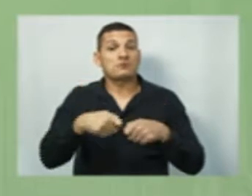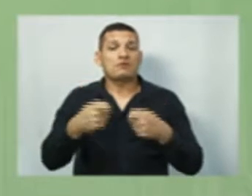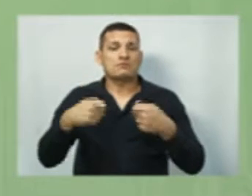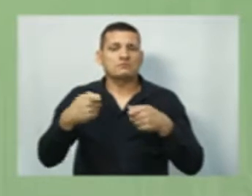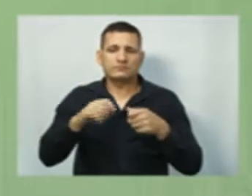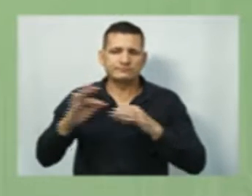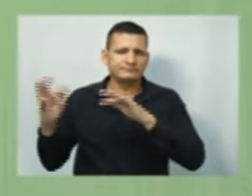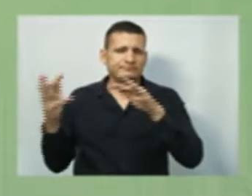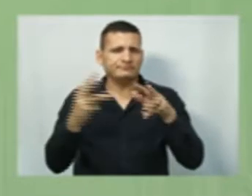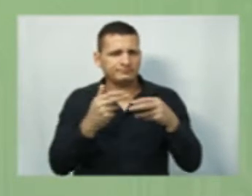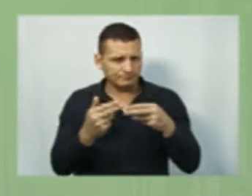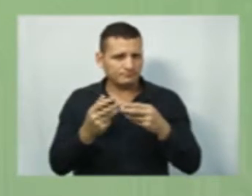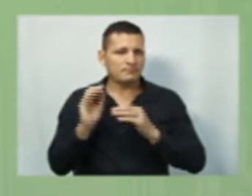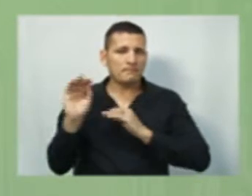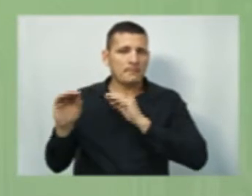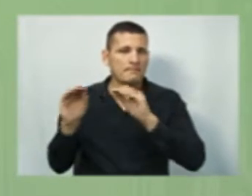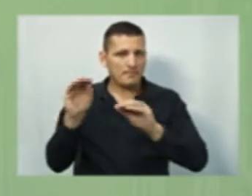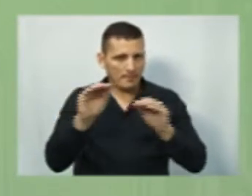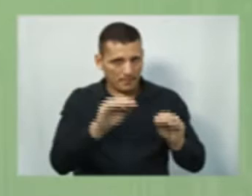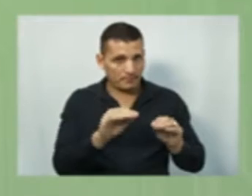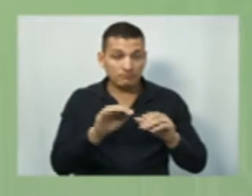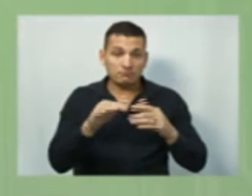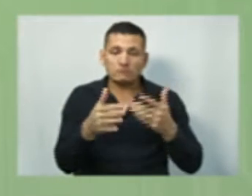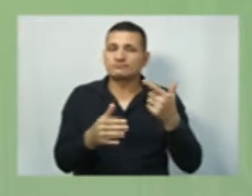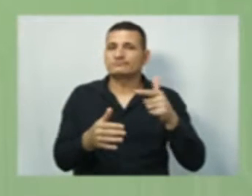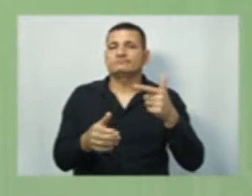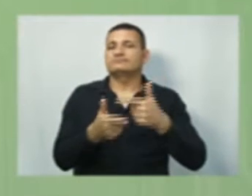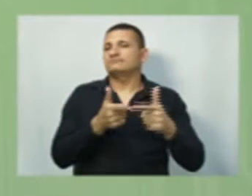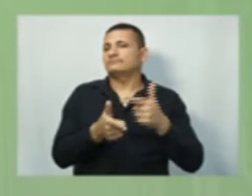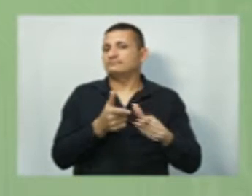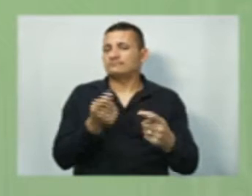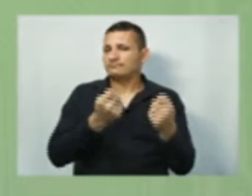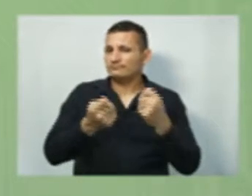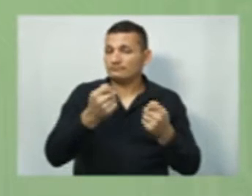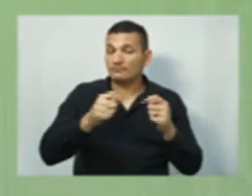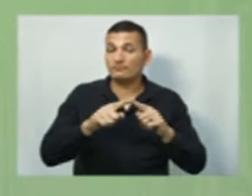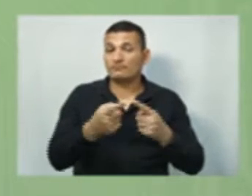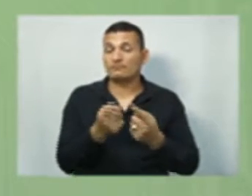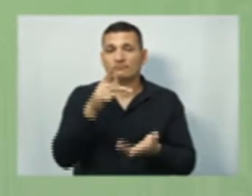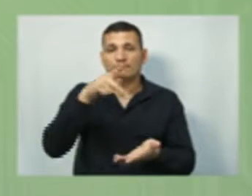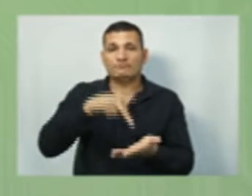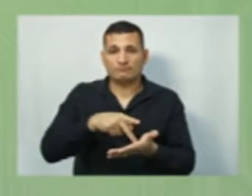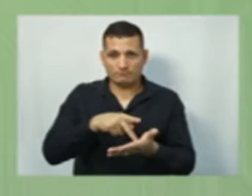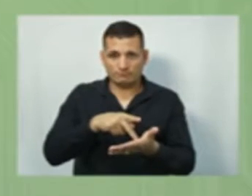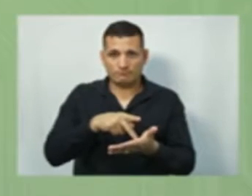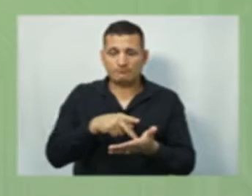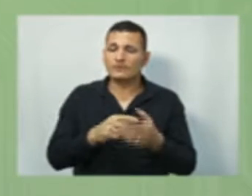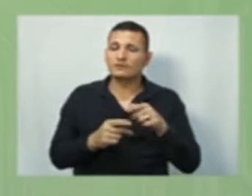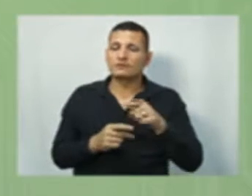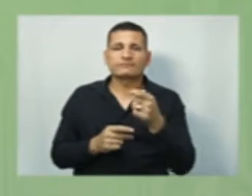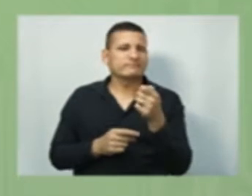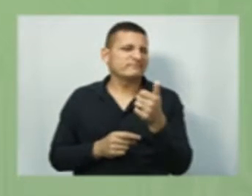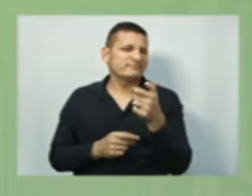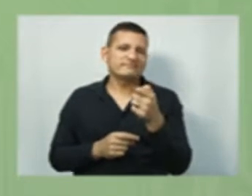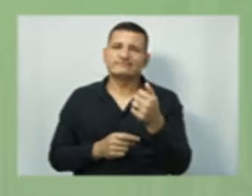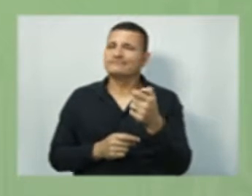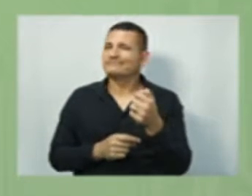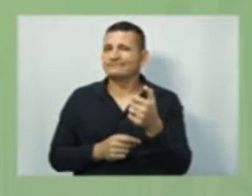então não temos um problema econômico. Mas, na verdade, isso quase nunca